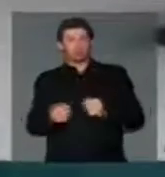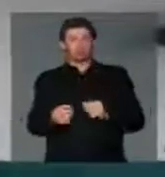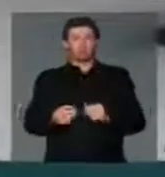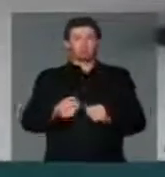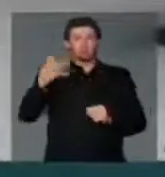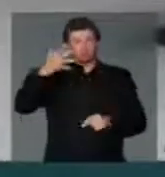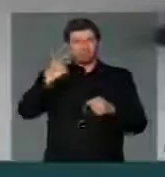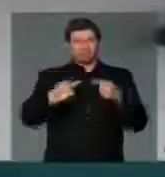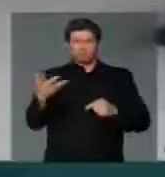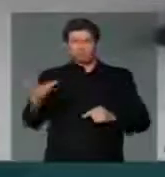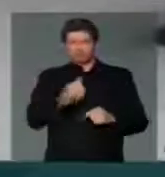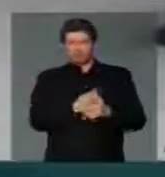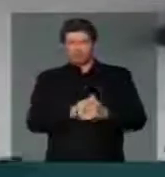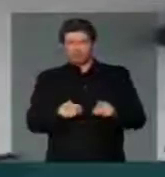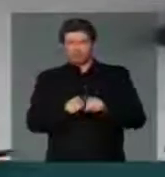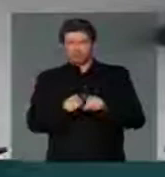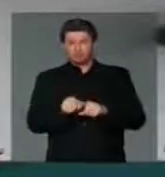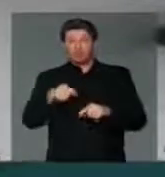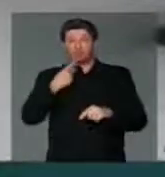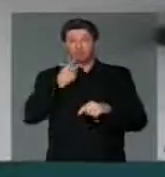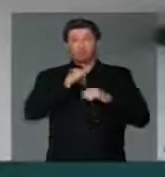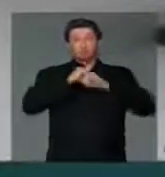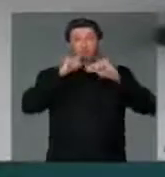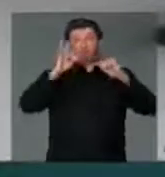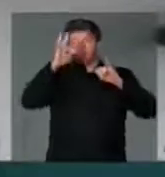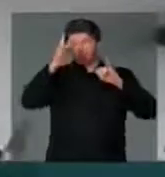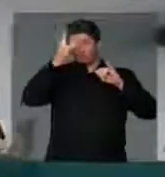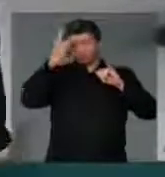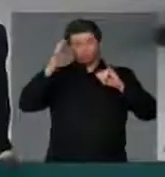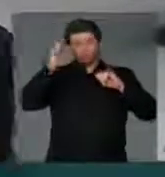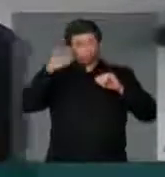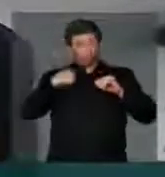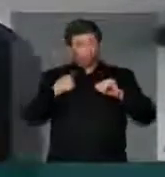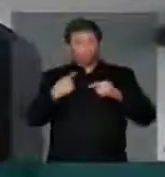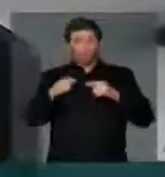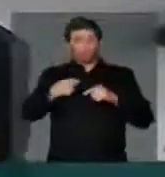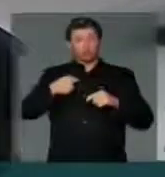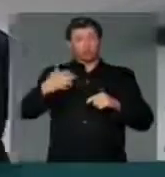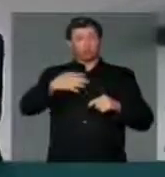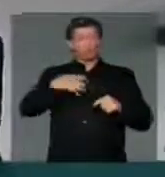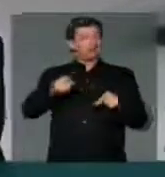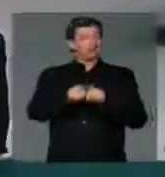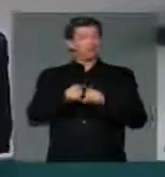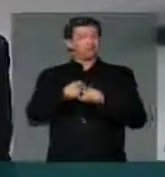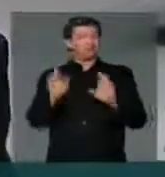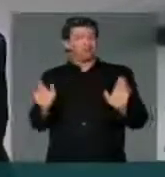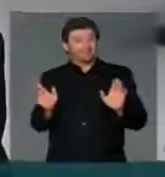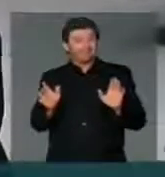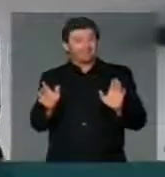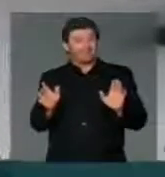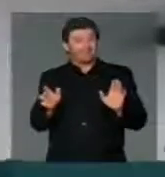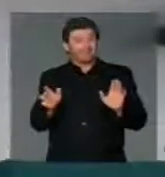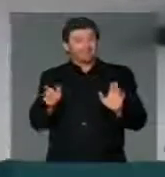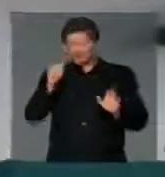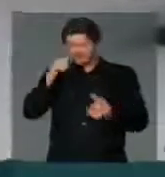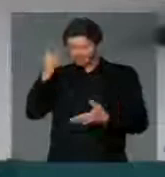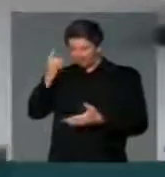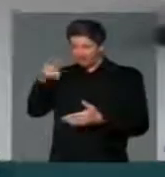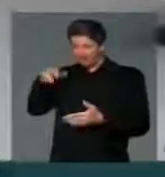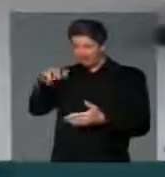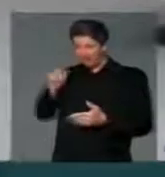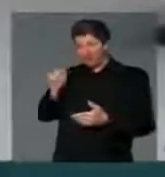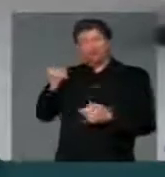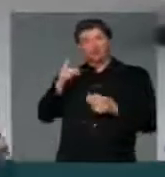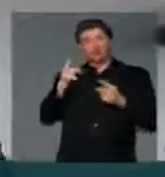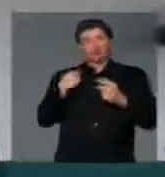grande político. Eu falo isso para quem me ouve nesse momento, porque também sou da Bahia, deputada Mara. Deputado João Gilberto, da